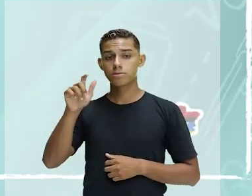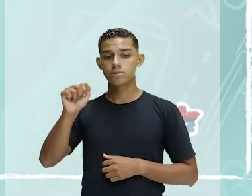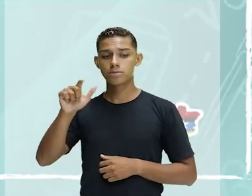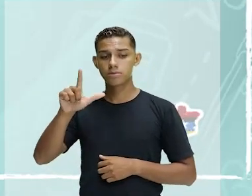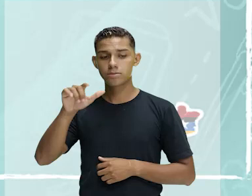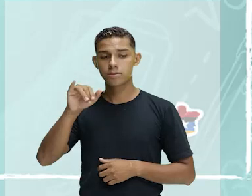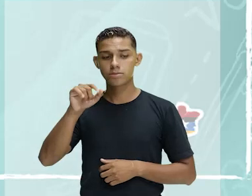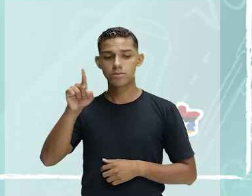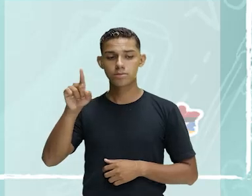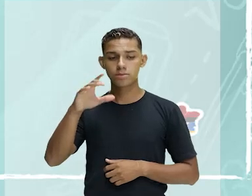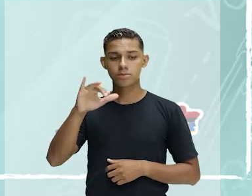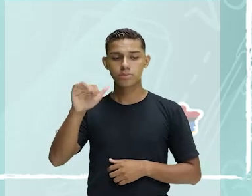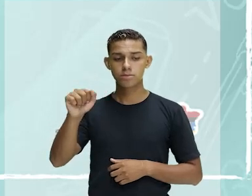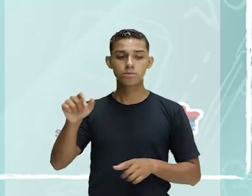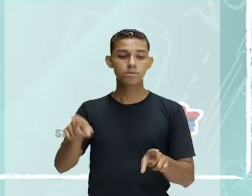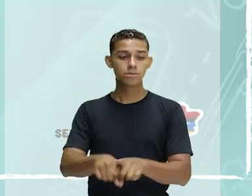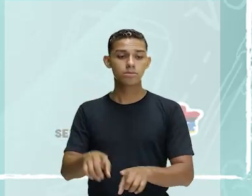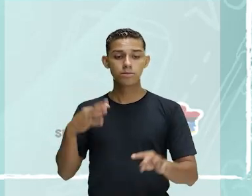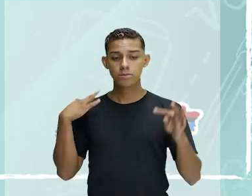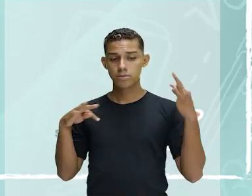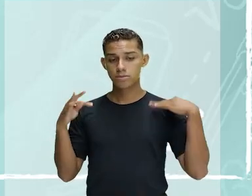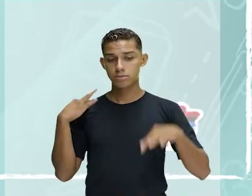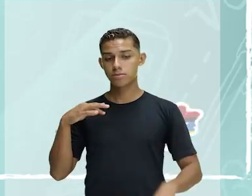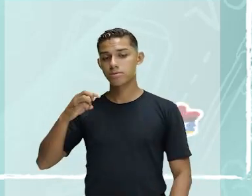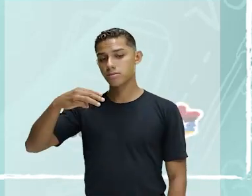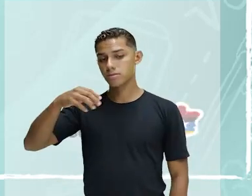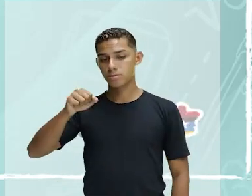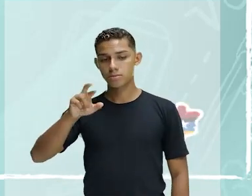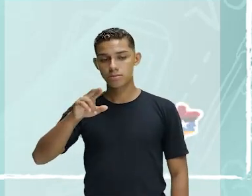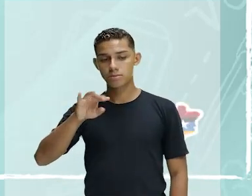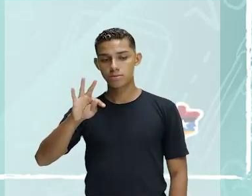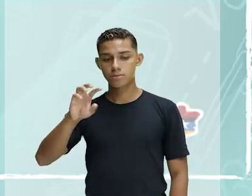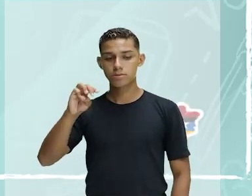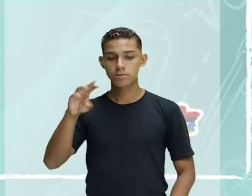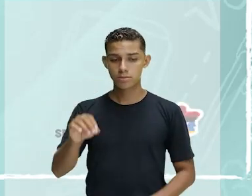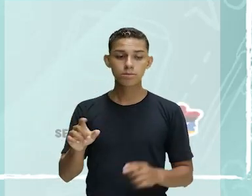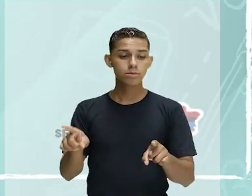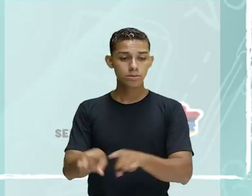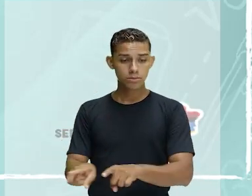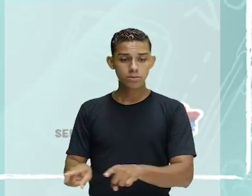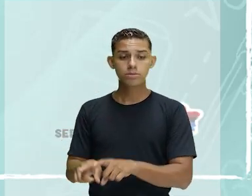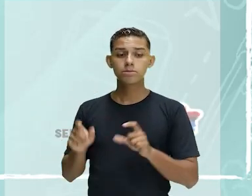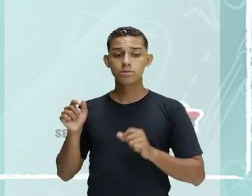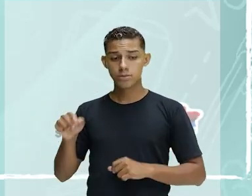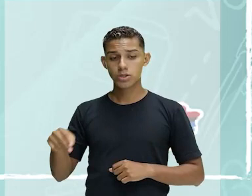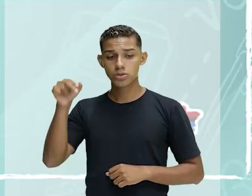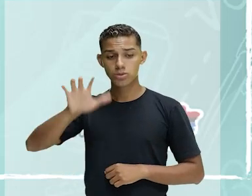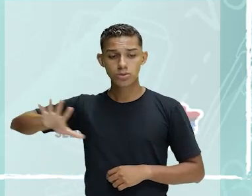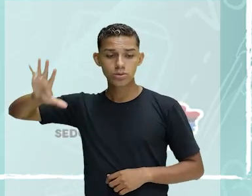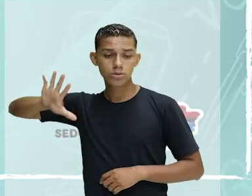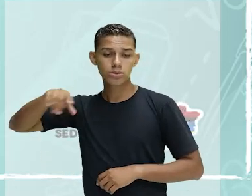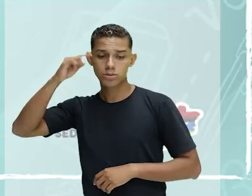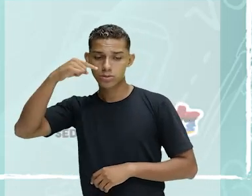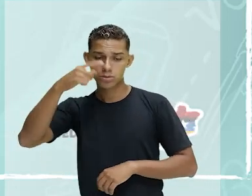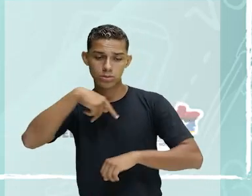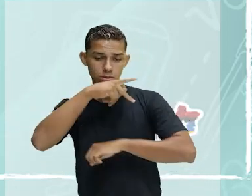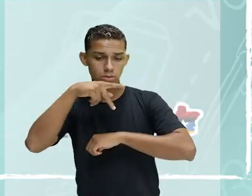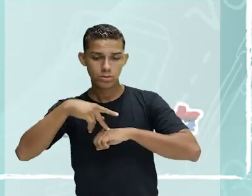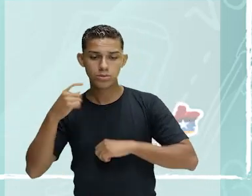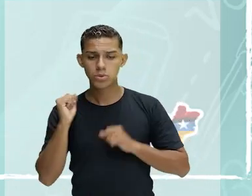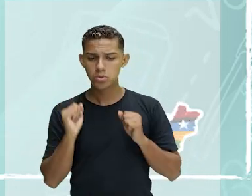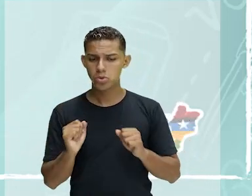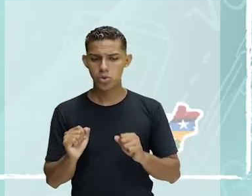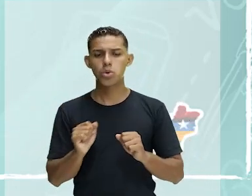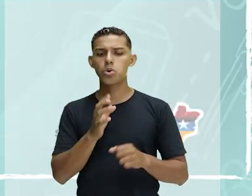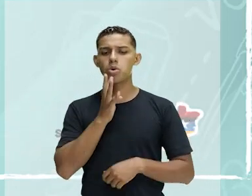turismo marítimo. Bem, então, no noroeste da Espanha, você poderá subir a bordo de um barco de pesca e viver uma jornada com toda